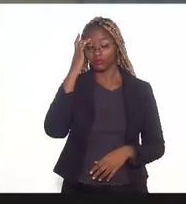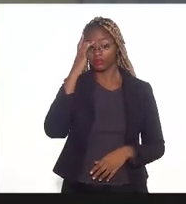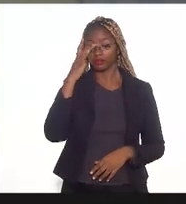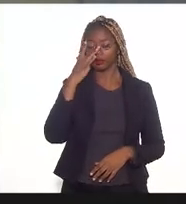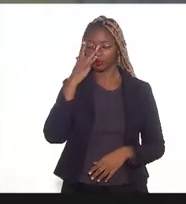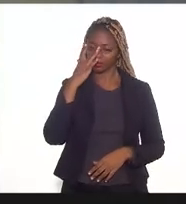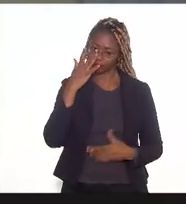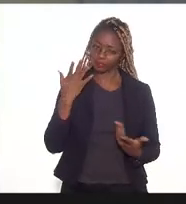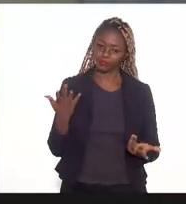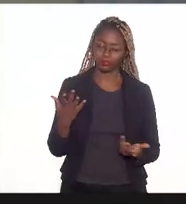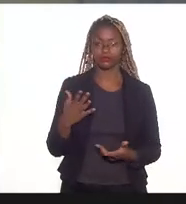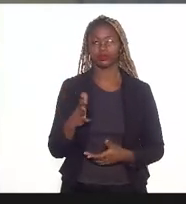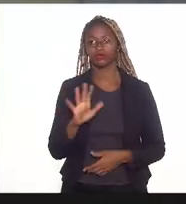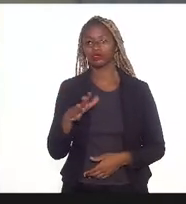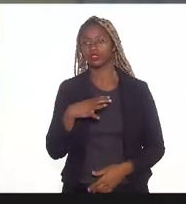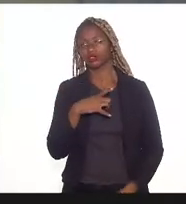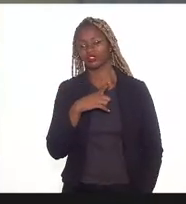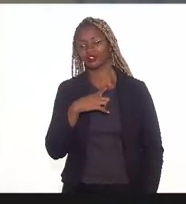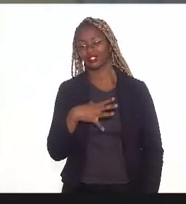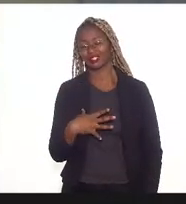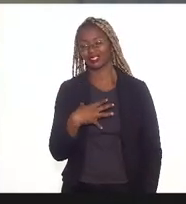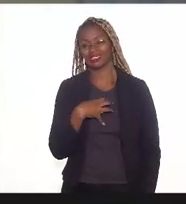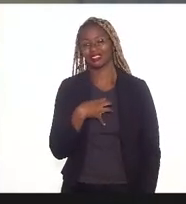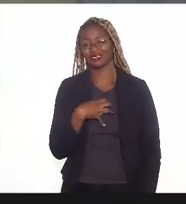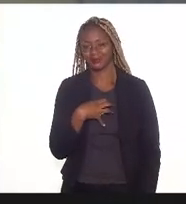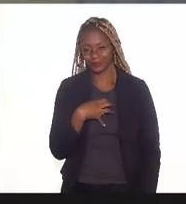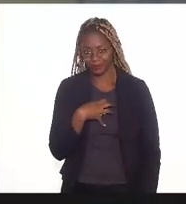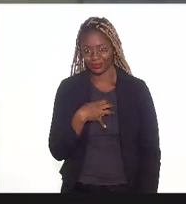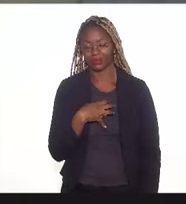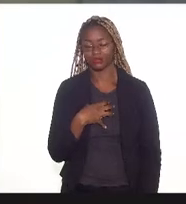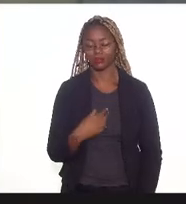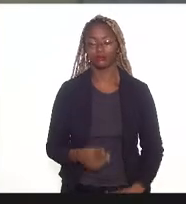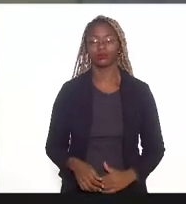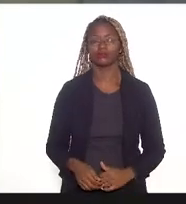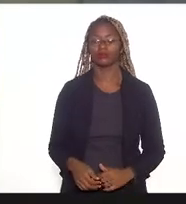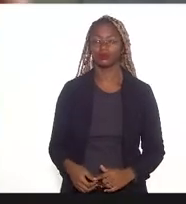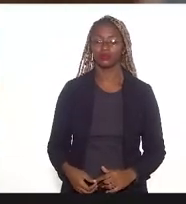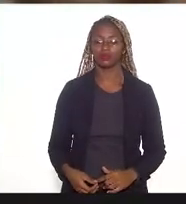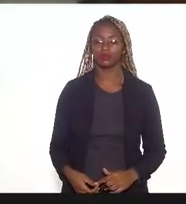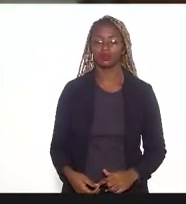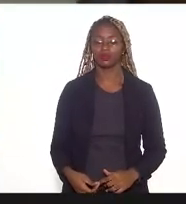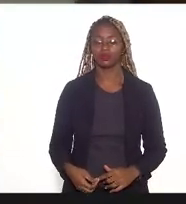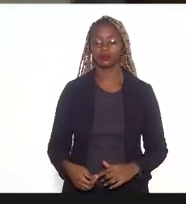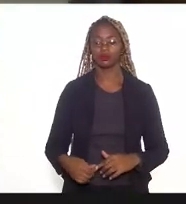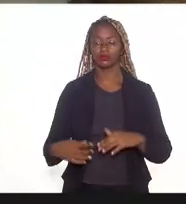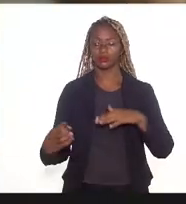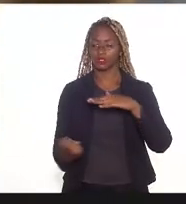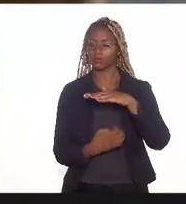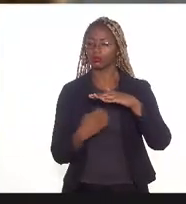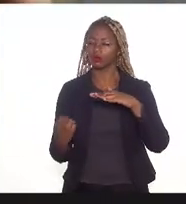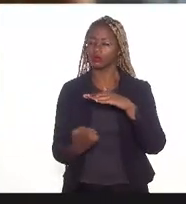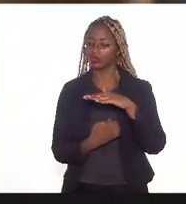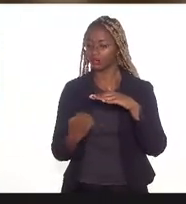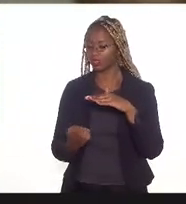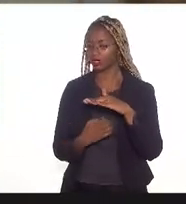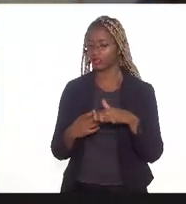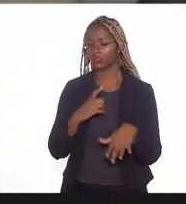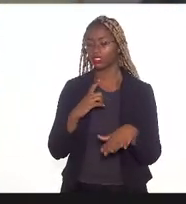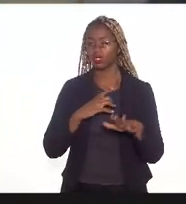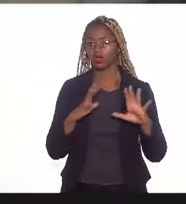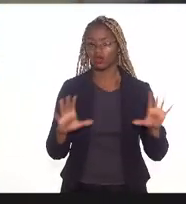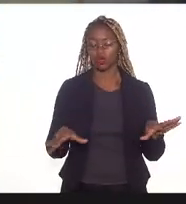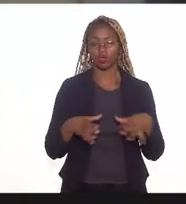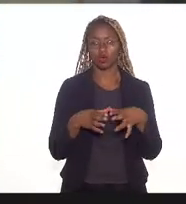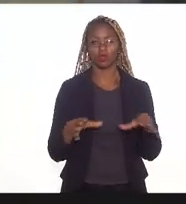pelo menos já tiveram a sensibilidade de verificar que as empresas estejam kits com os tributos